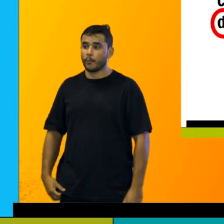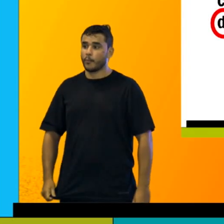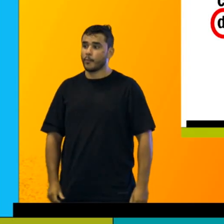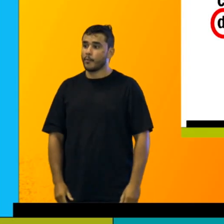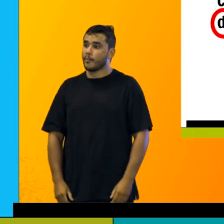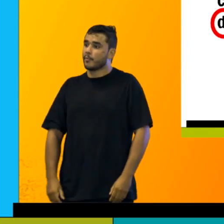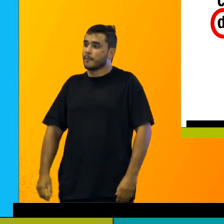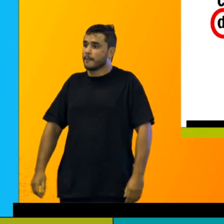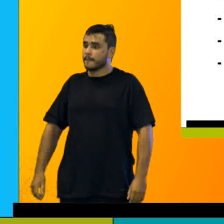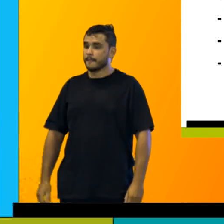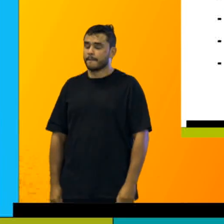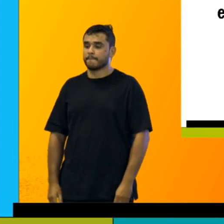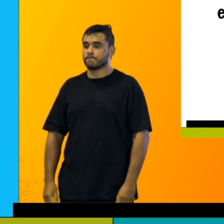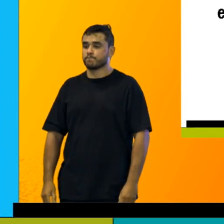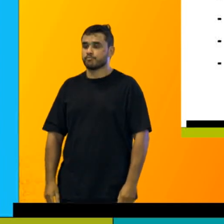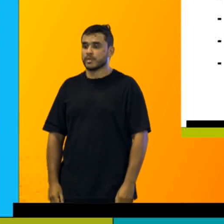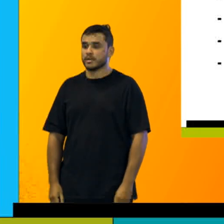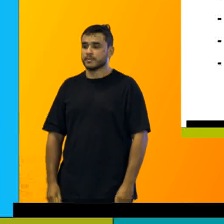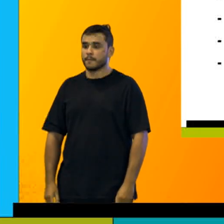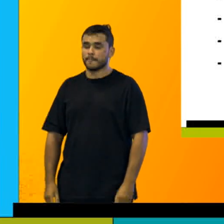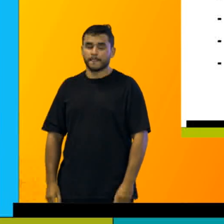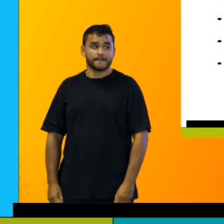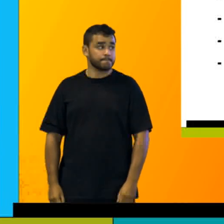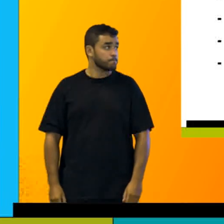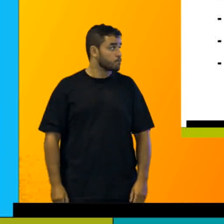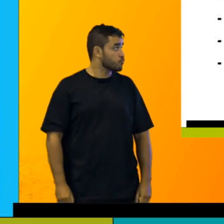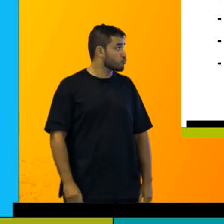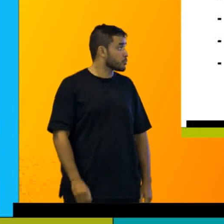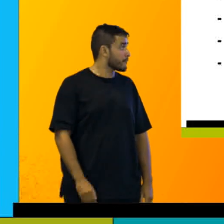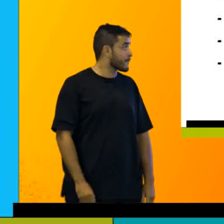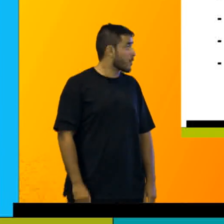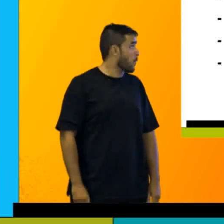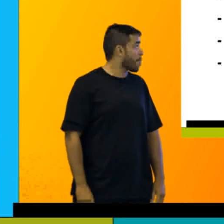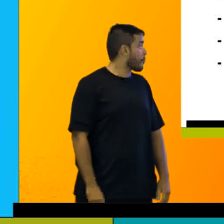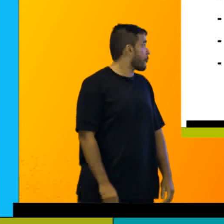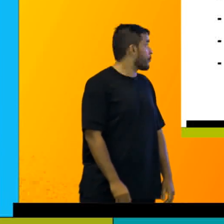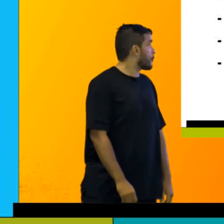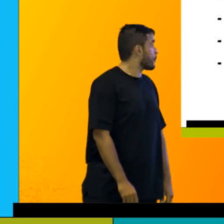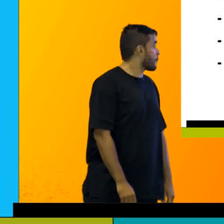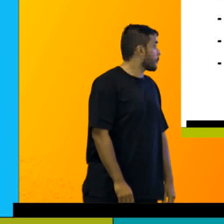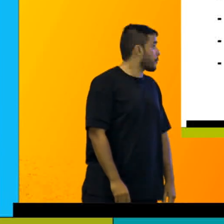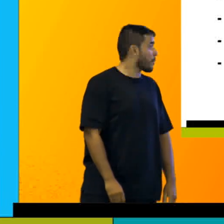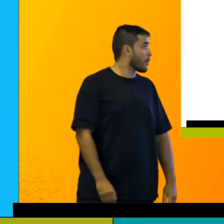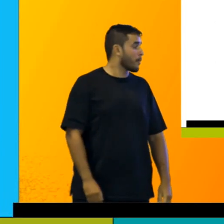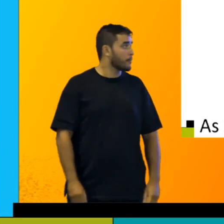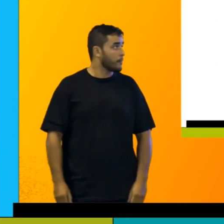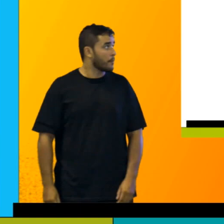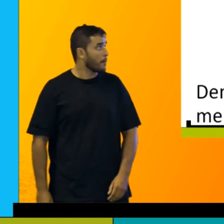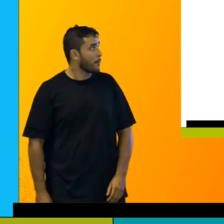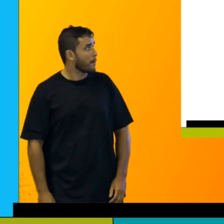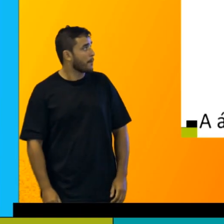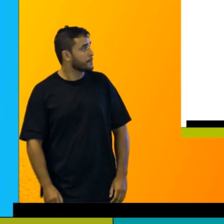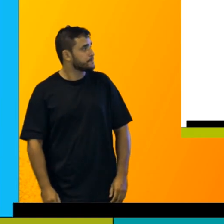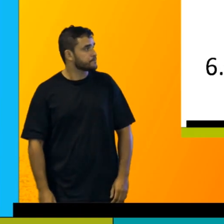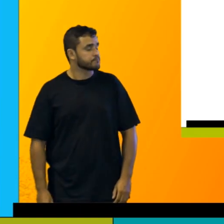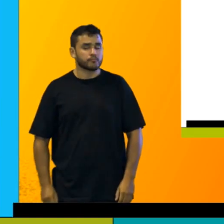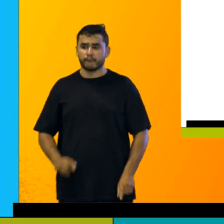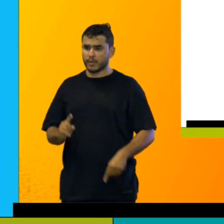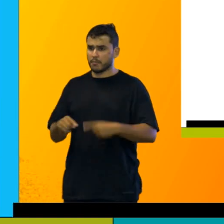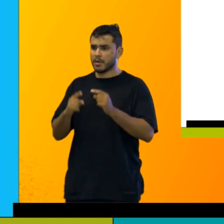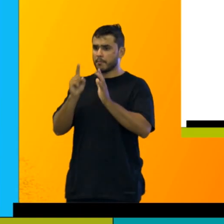4,02. Tá joia, pessoal? Pessoal, tem outras questões aí que eu vou deixar para vocês verem no... A gente vai postar para vocês poderem